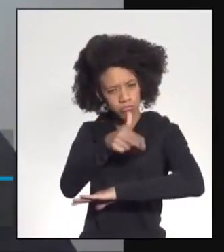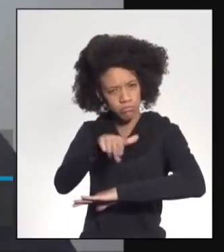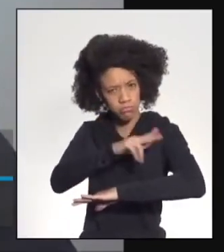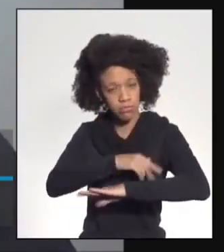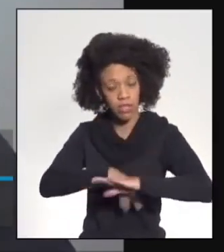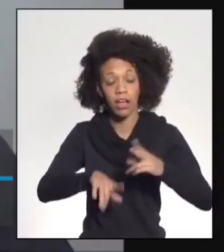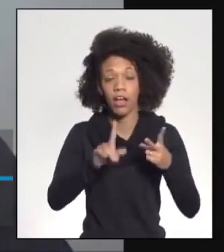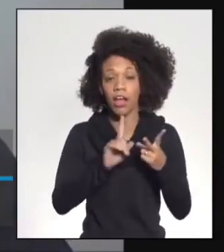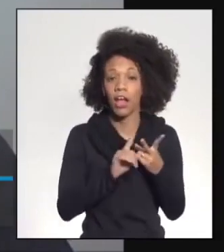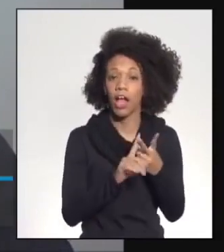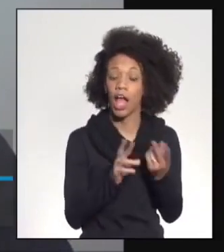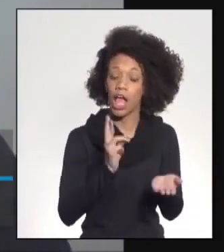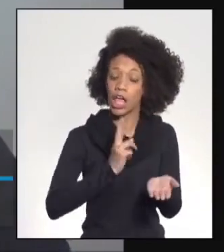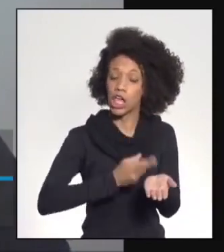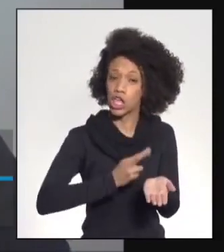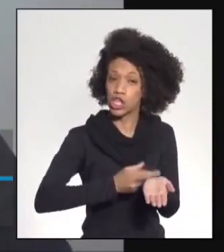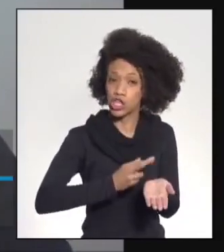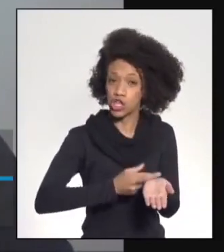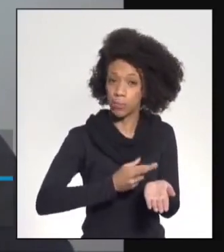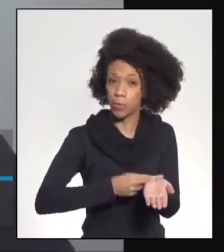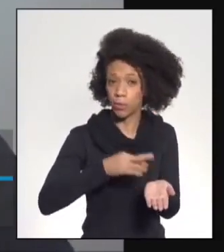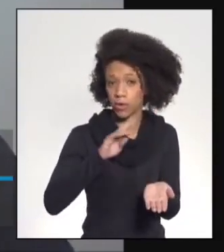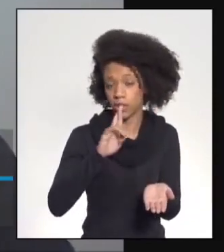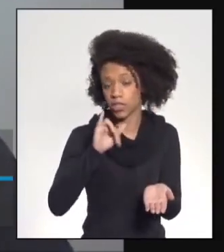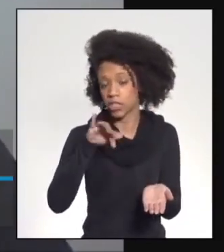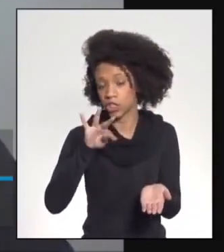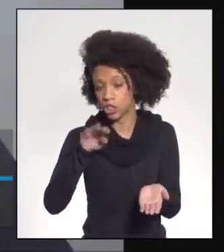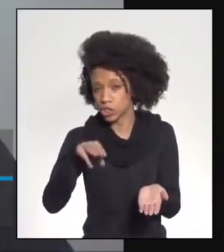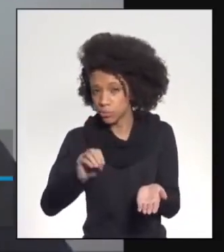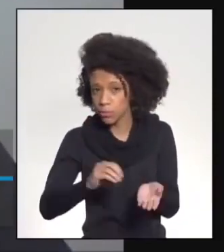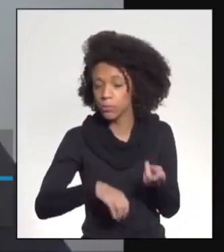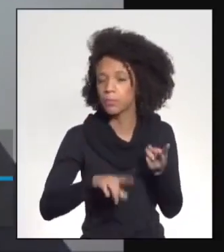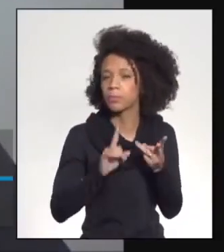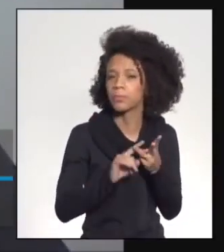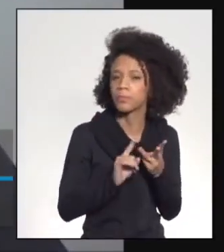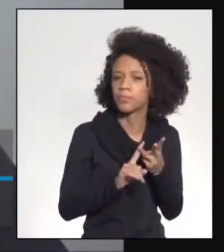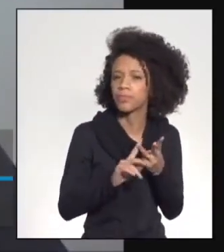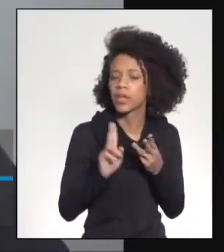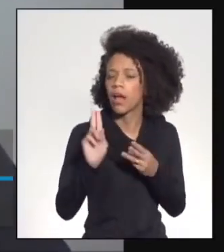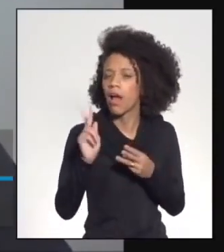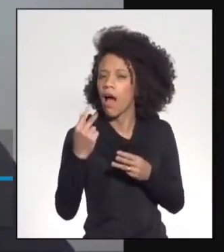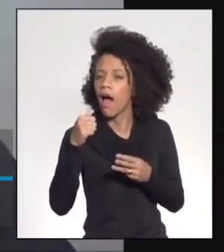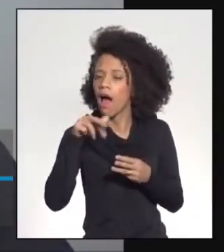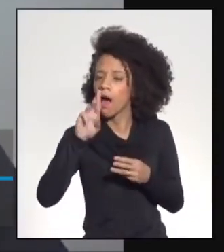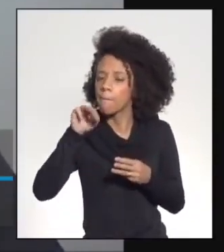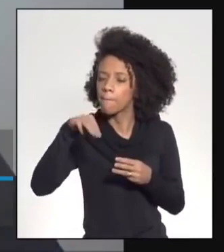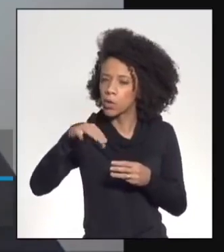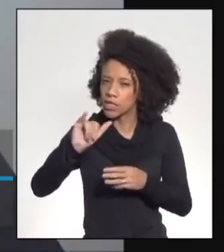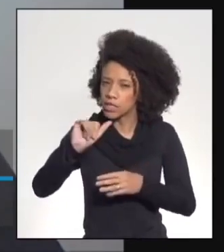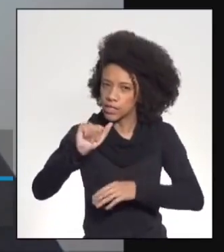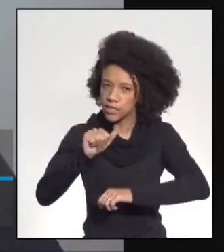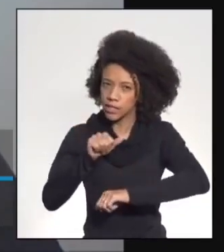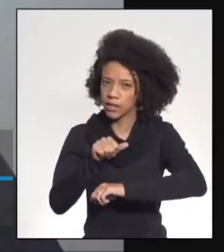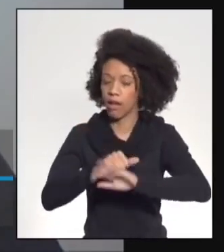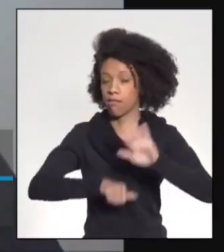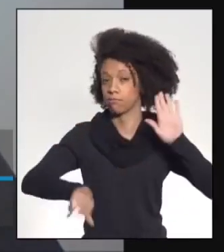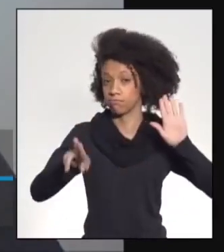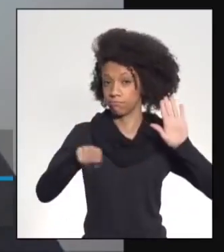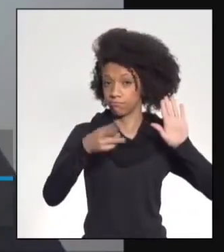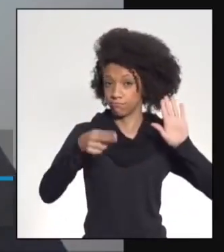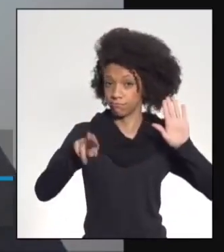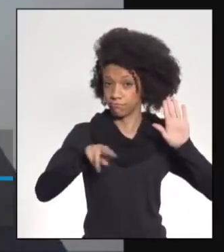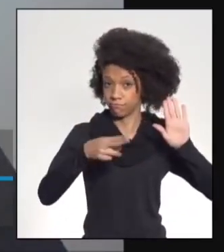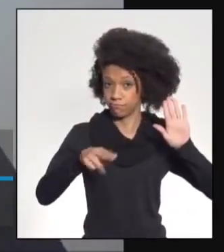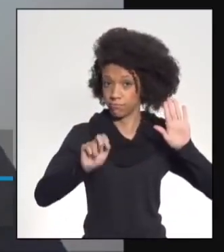o que colocaram. Colocaram cifras e pentagrama, tá? a Raíssa colocou, o